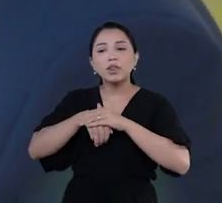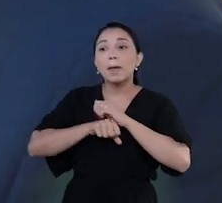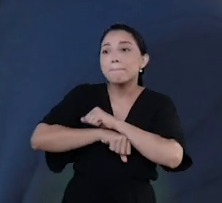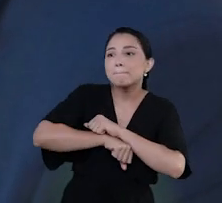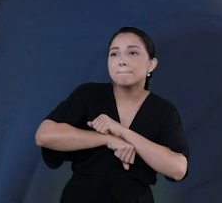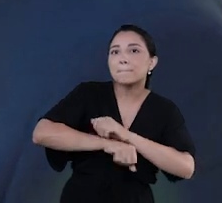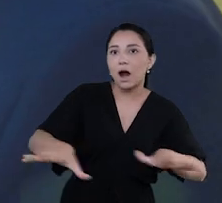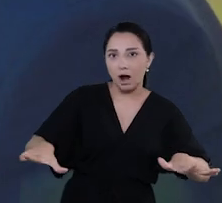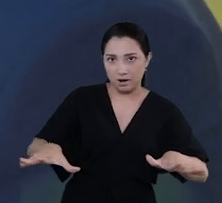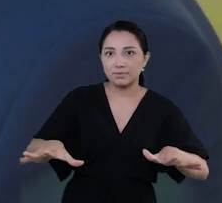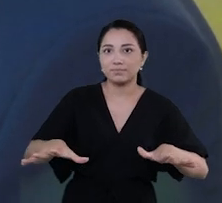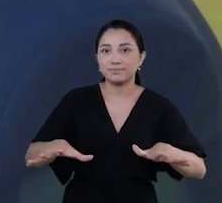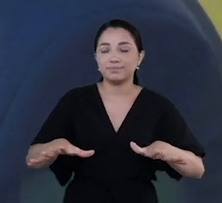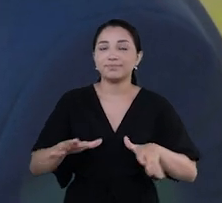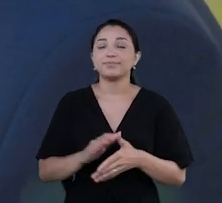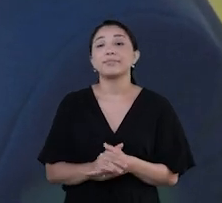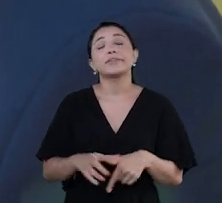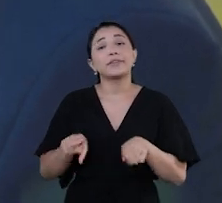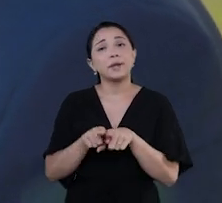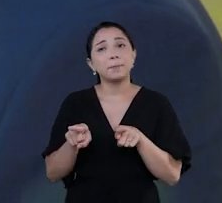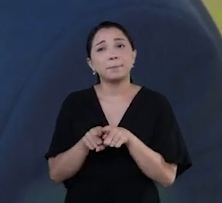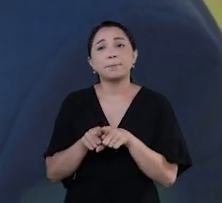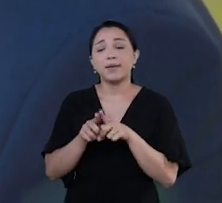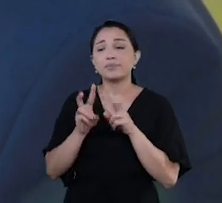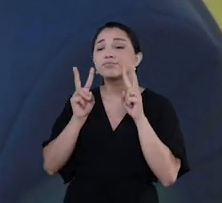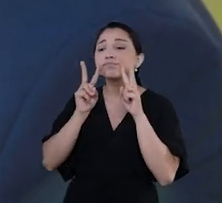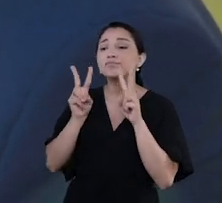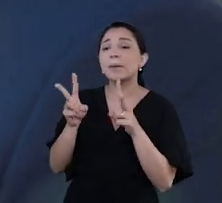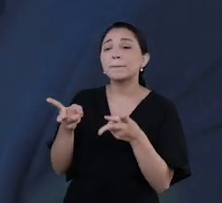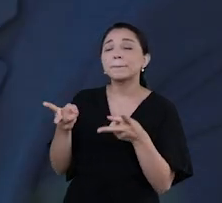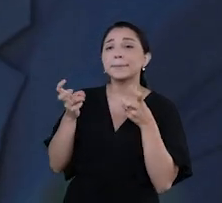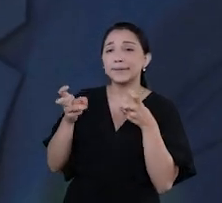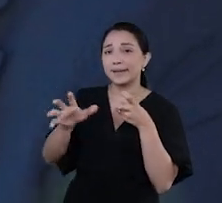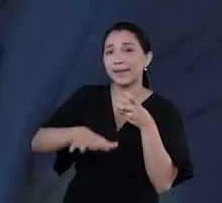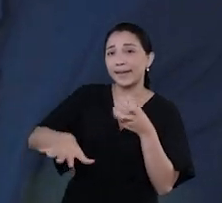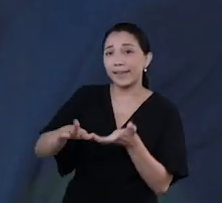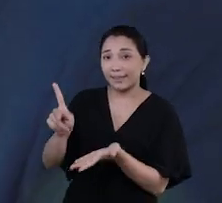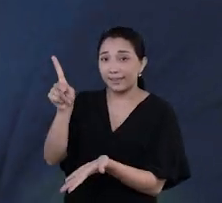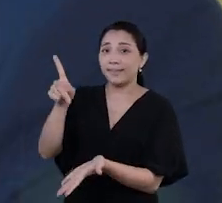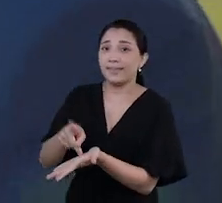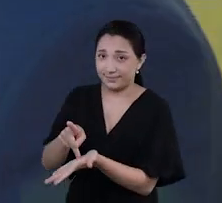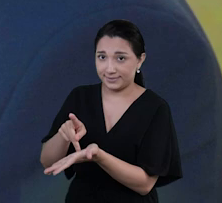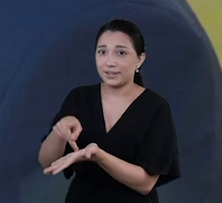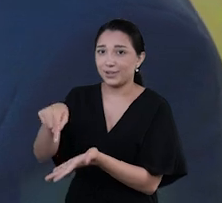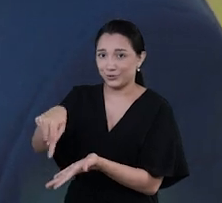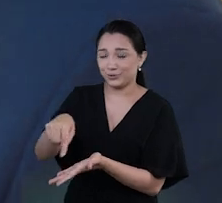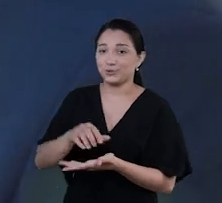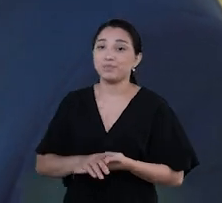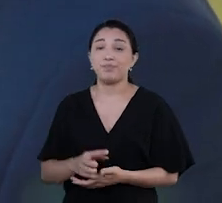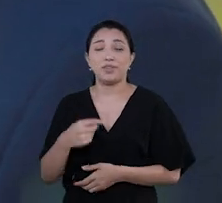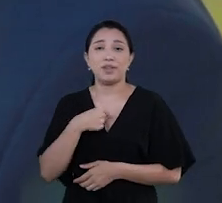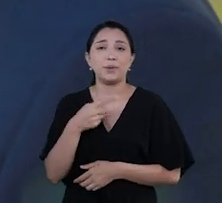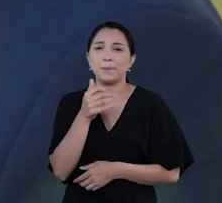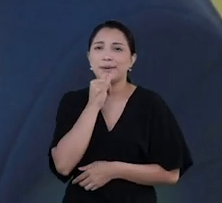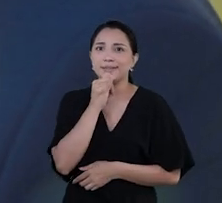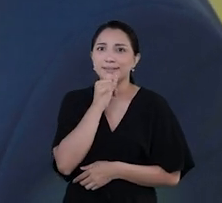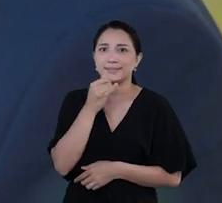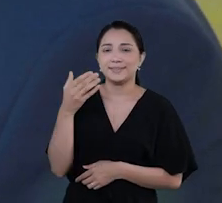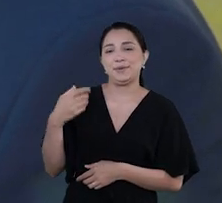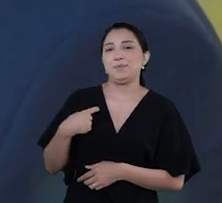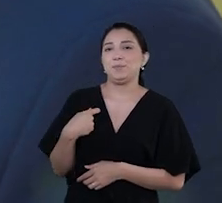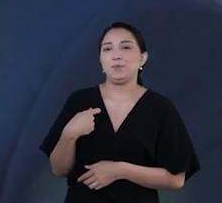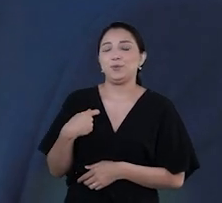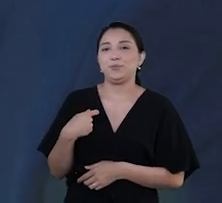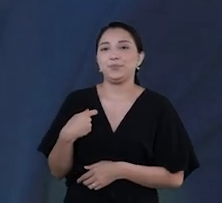locais que é importante a gente falar nós temos assimetrias regionais eu venho de uma região Amazônica né que lá a gente